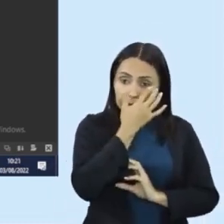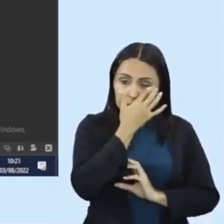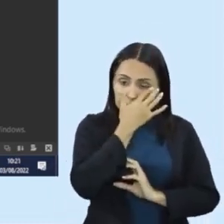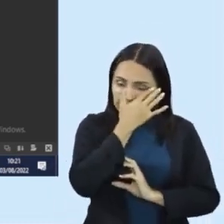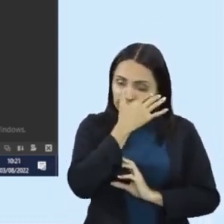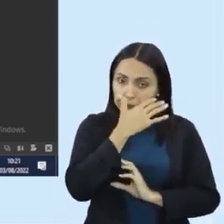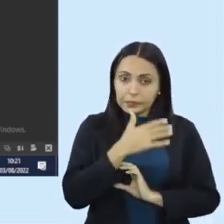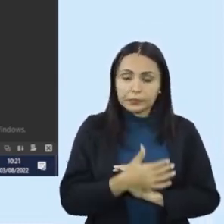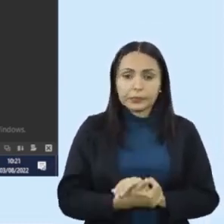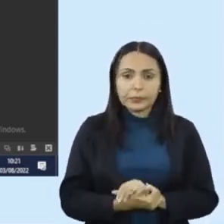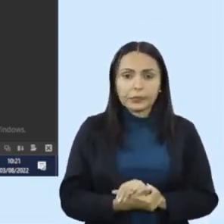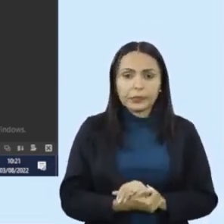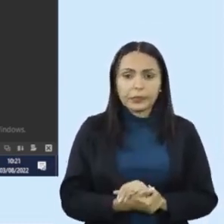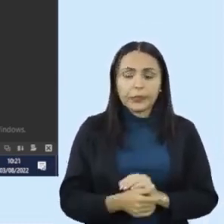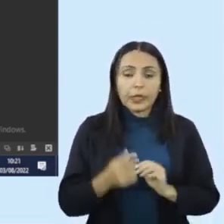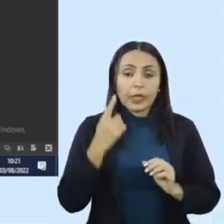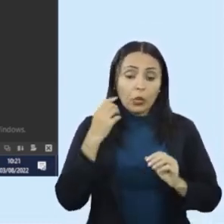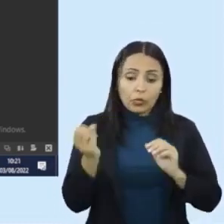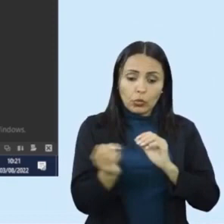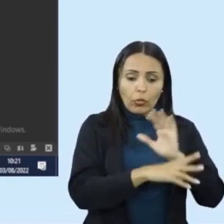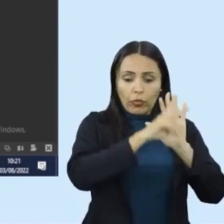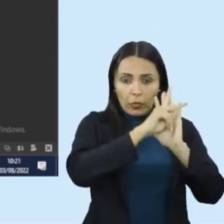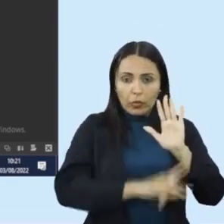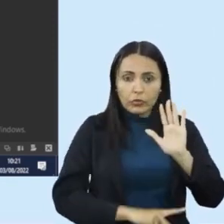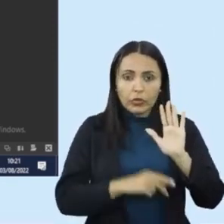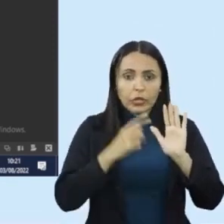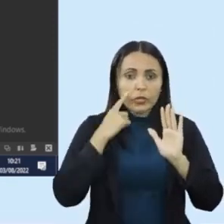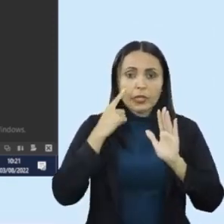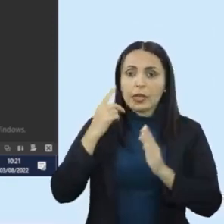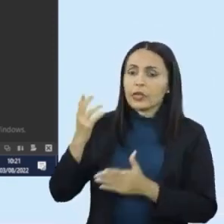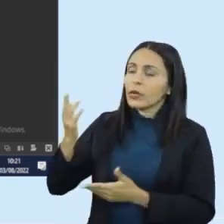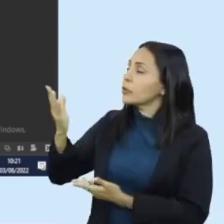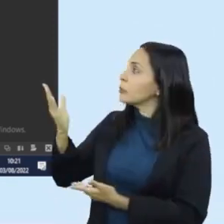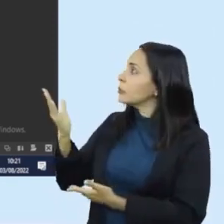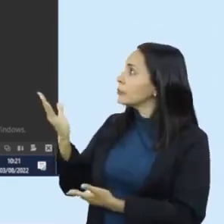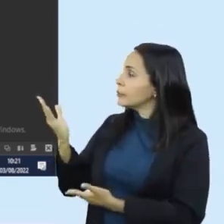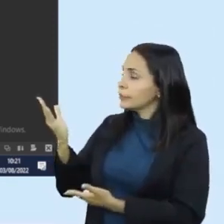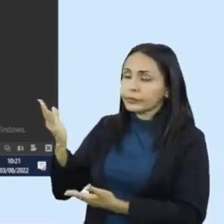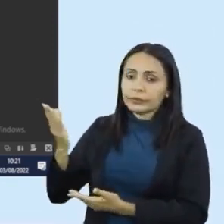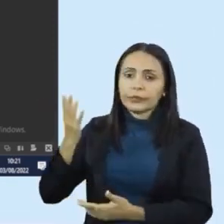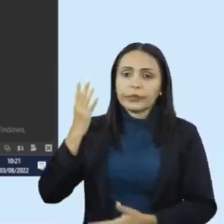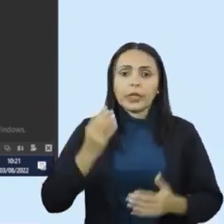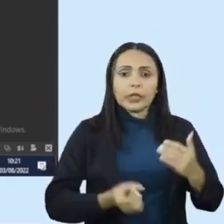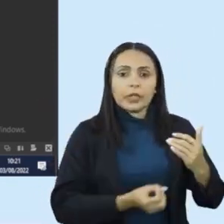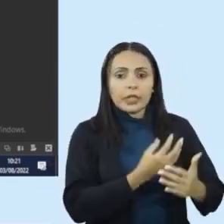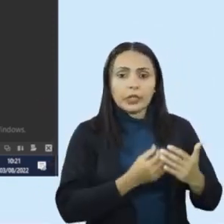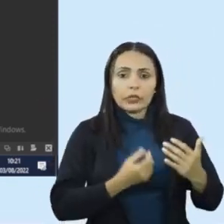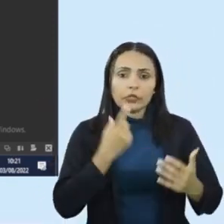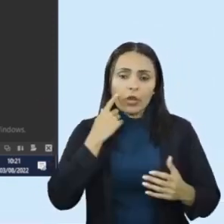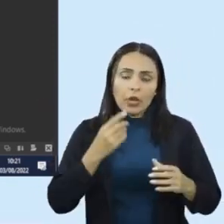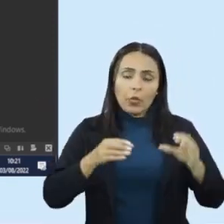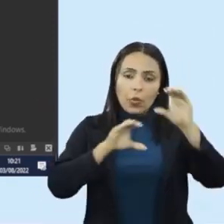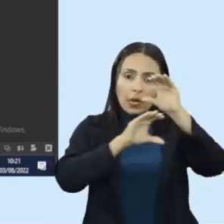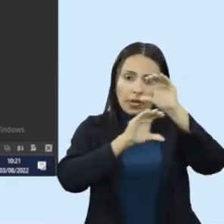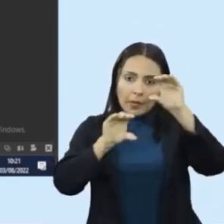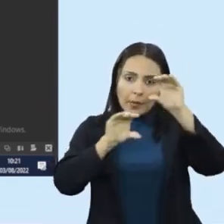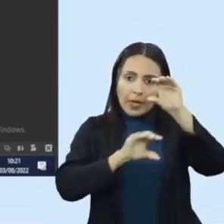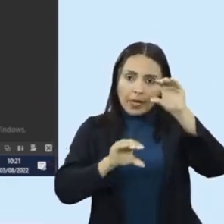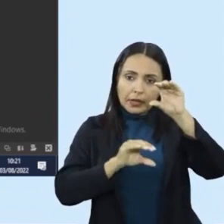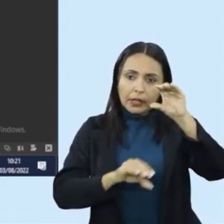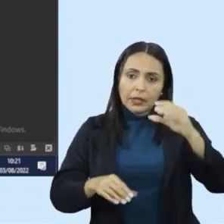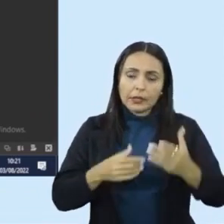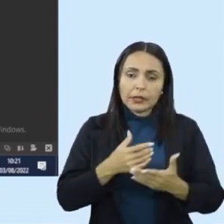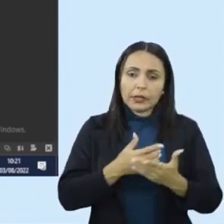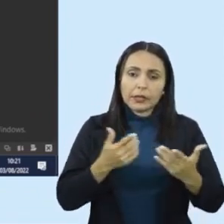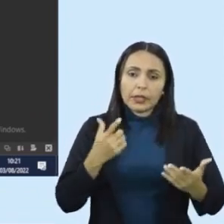E é criado o nosso novo projeto e automaticamente é criada já uma camada,